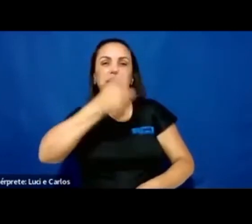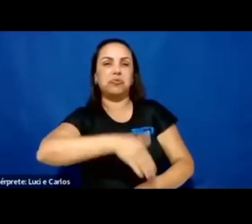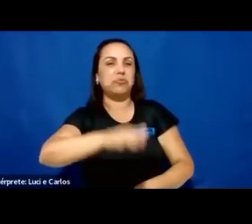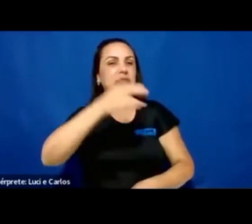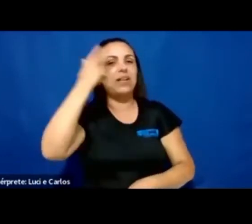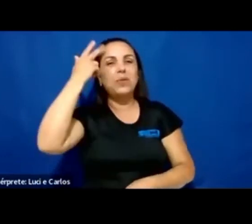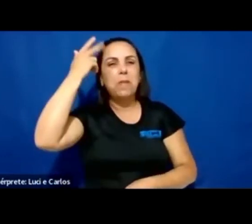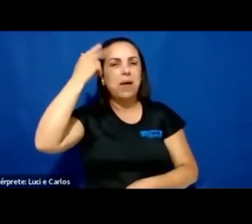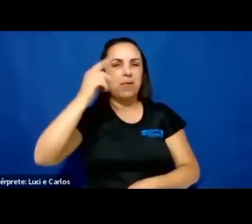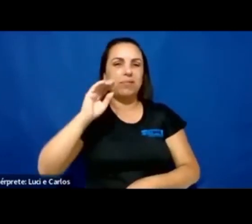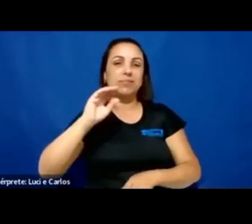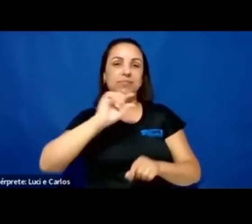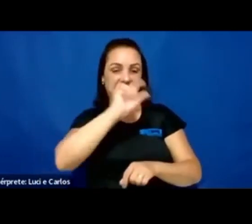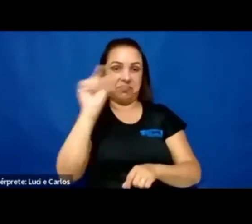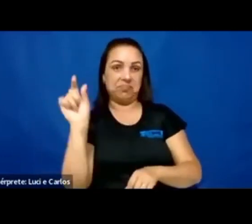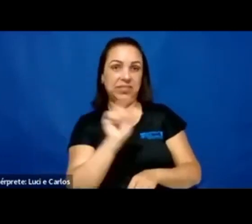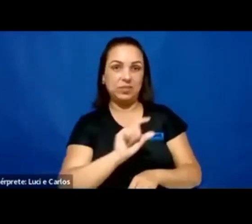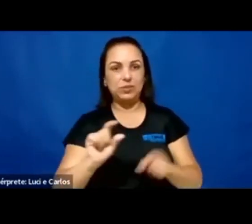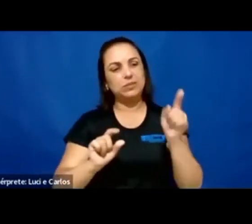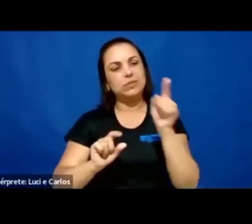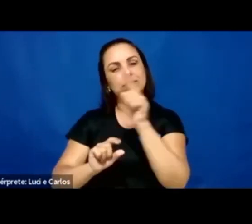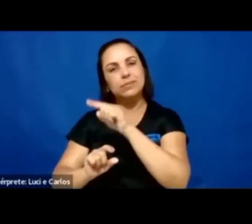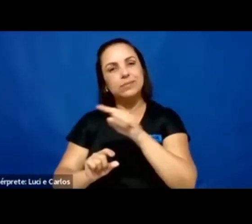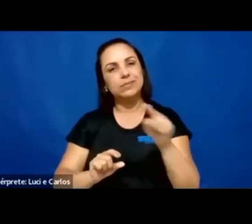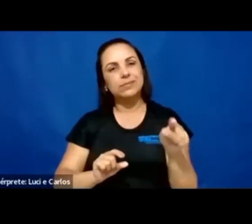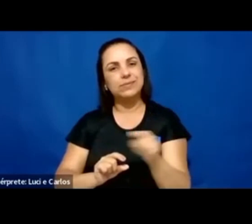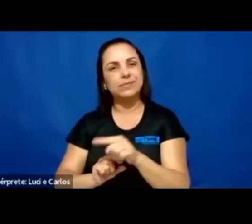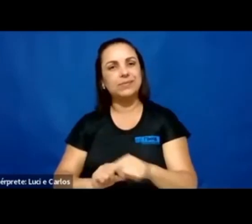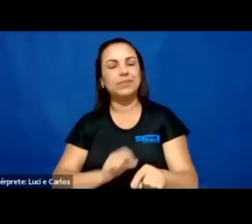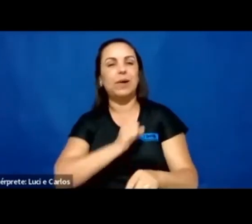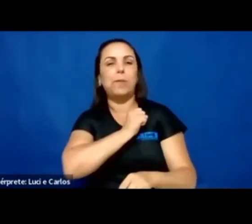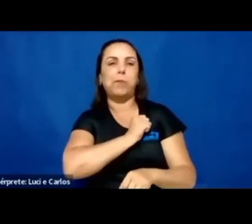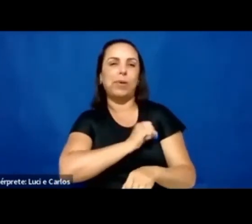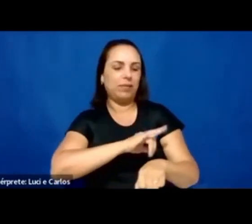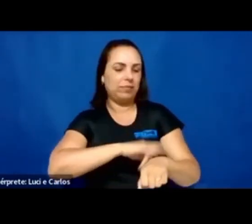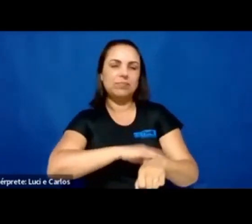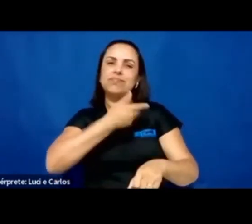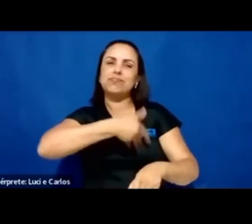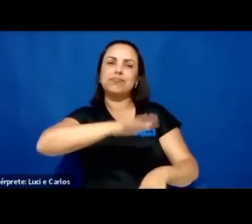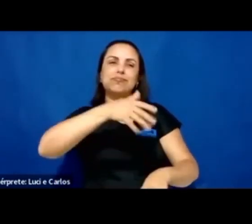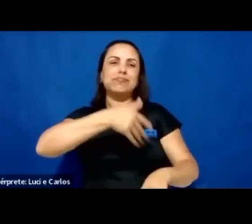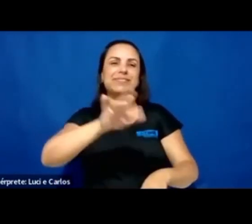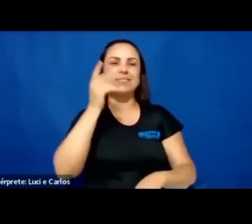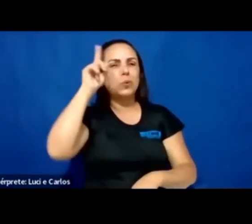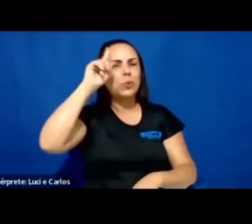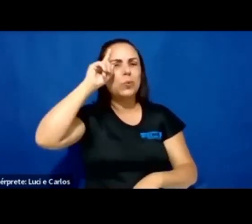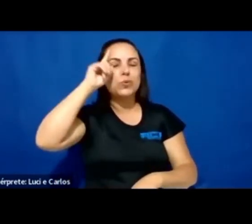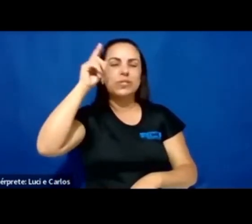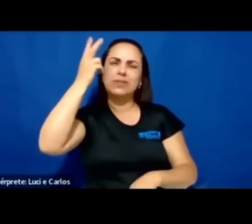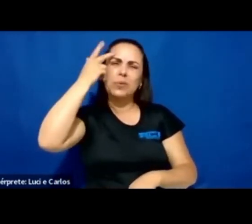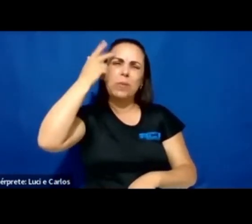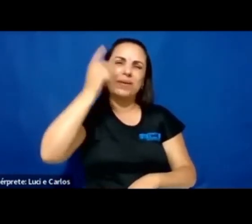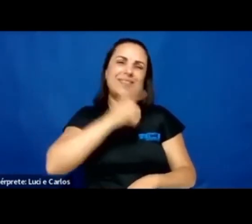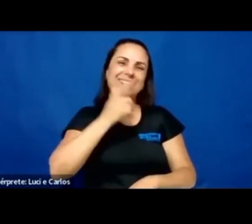Ó, movimento peristáltico, melhora muito. Então, o seu Carlos falou perfeitamente.